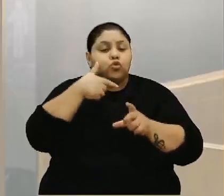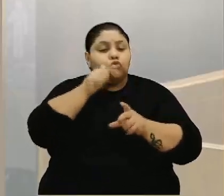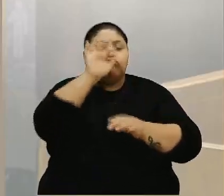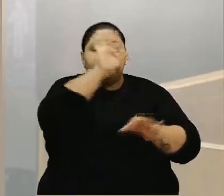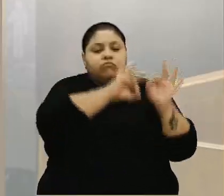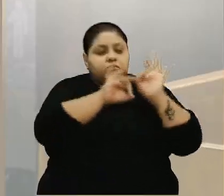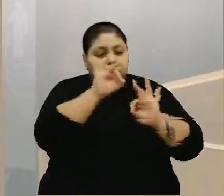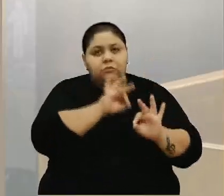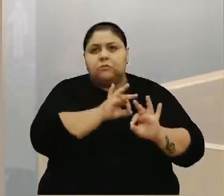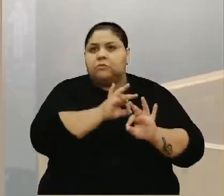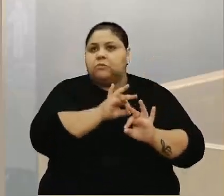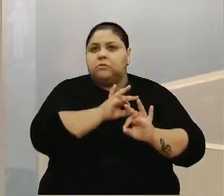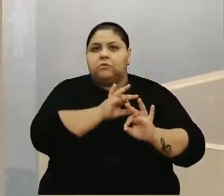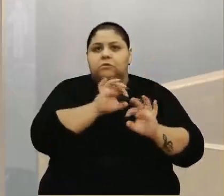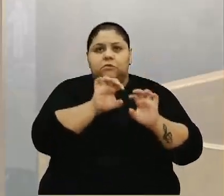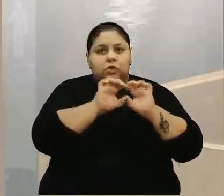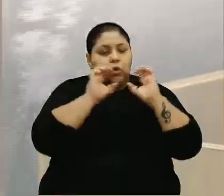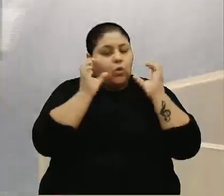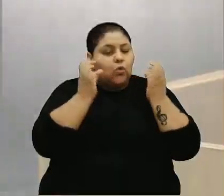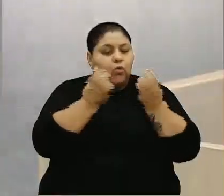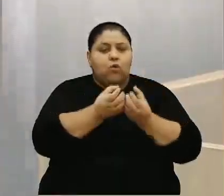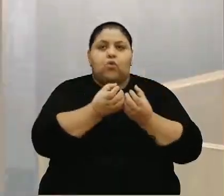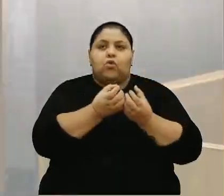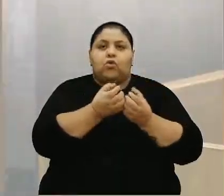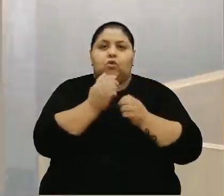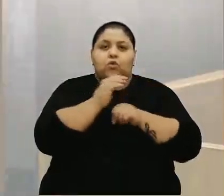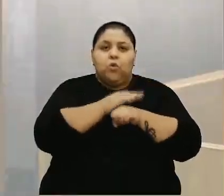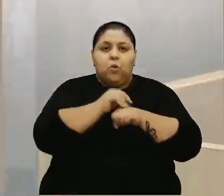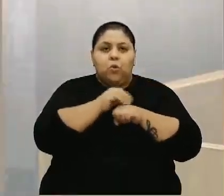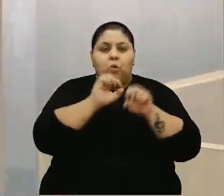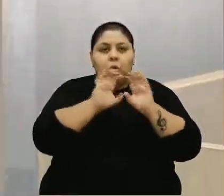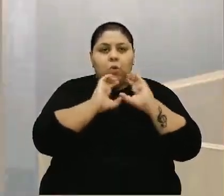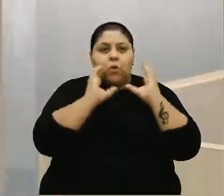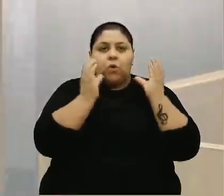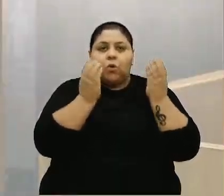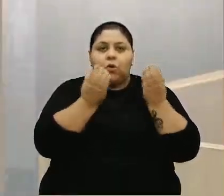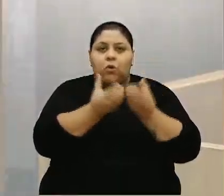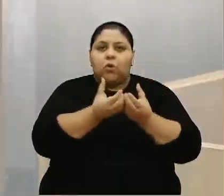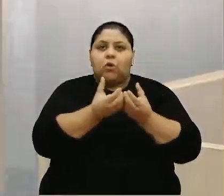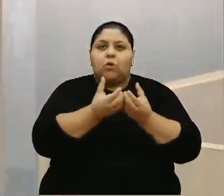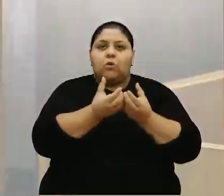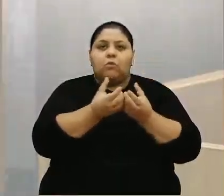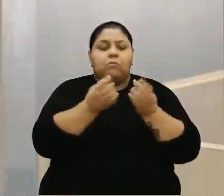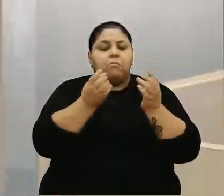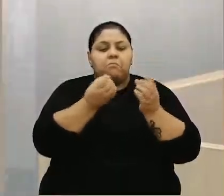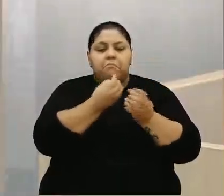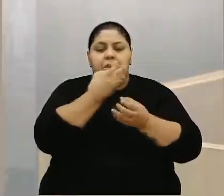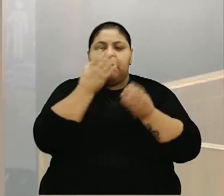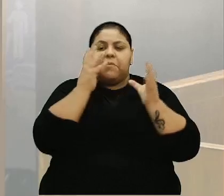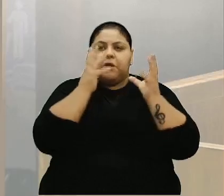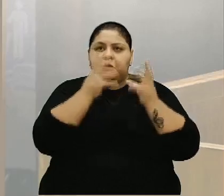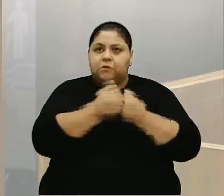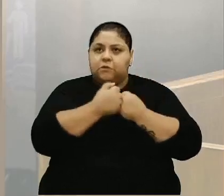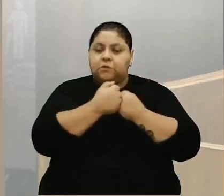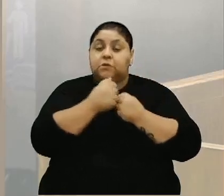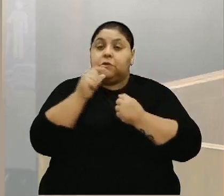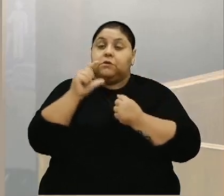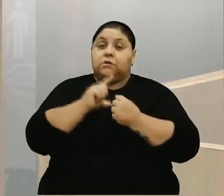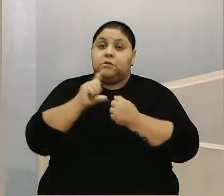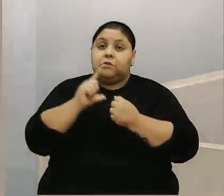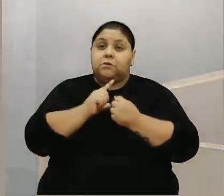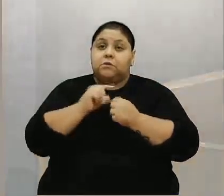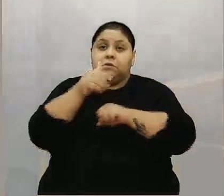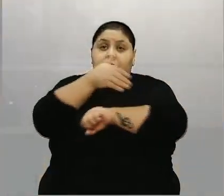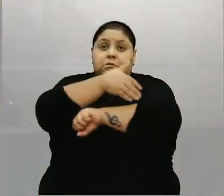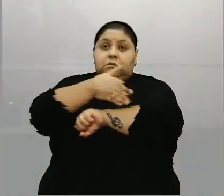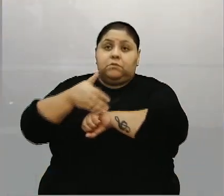ajustar com a comunidade, conversar com a comunidade, fica bem para todos. E aí tinha a